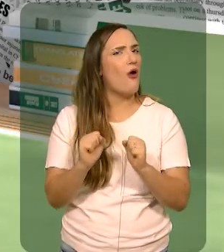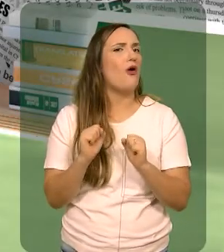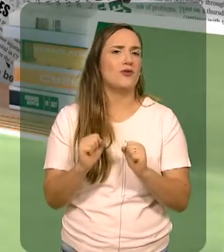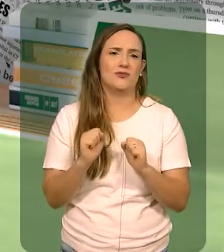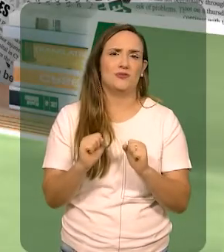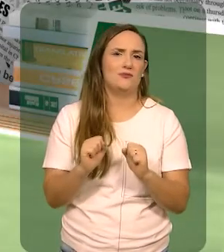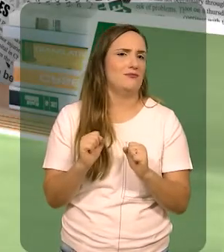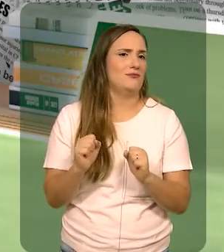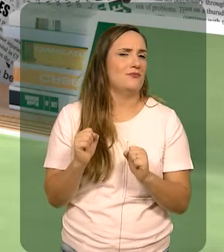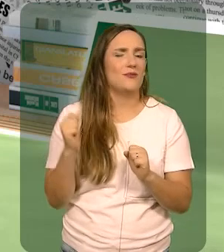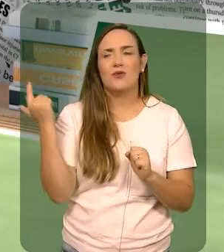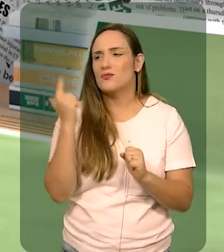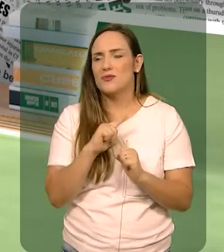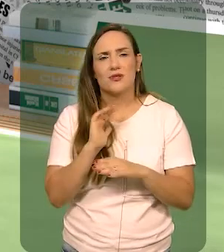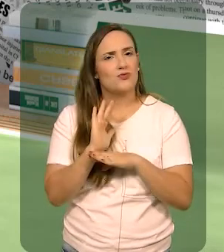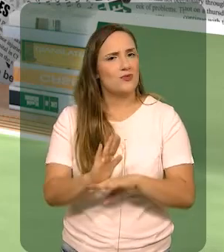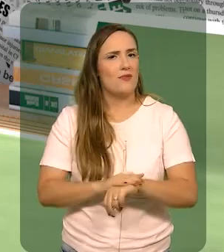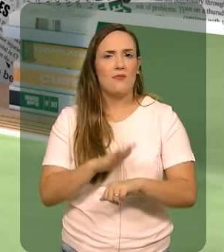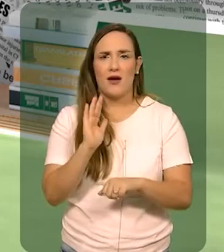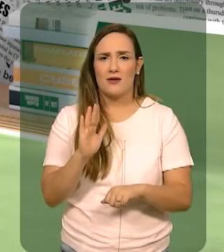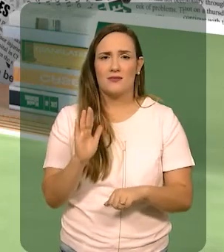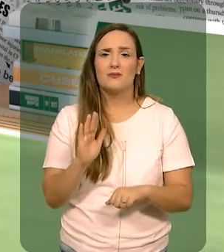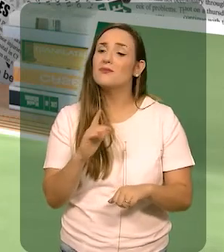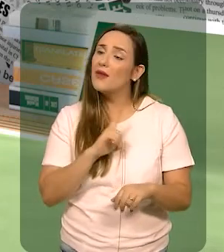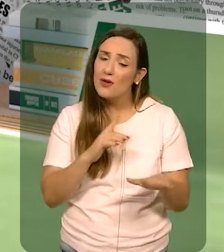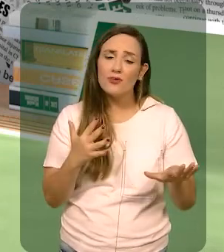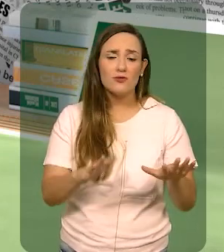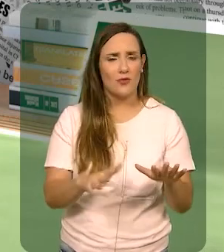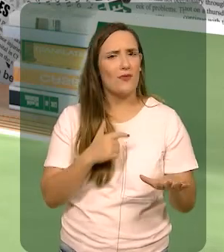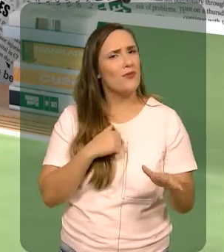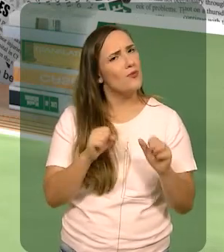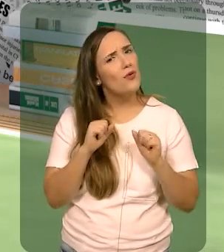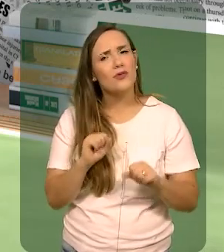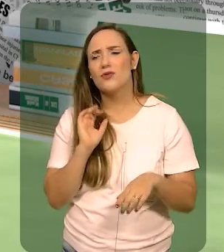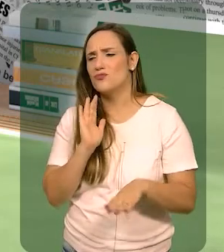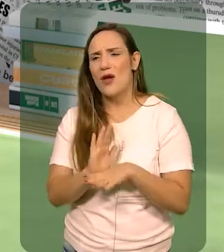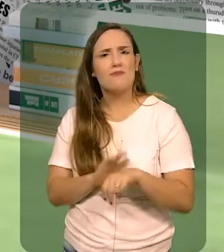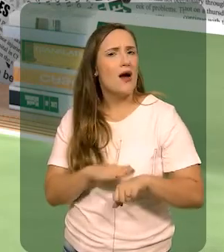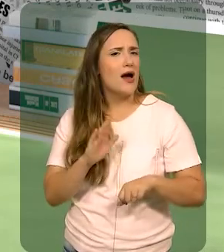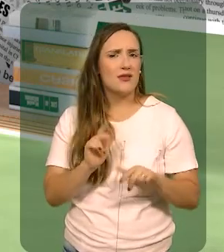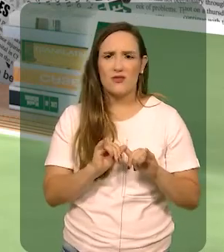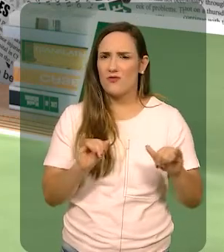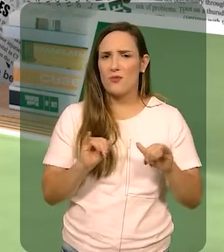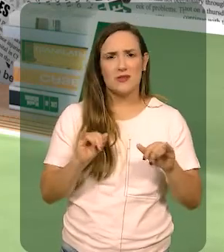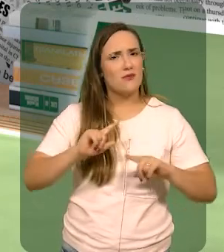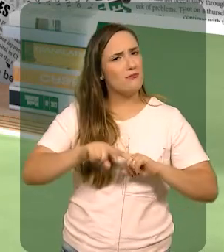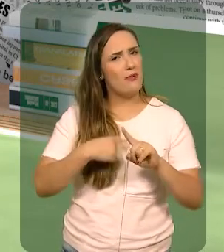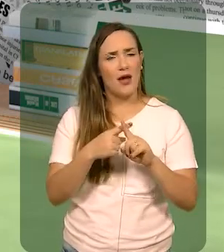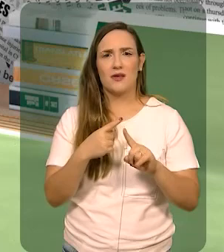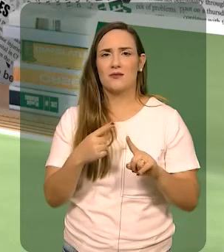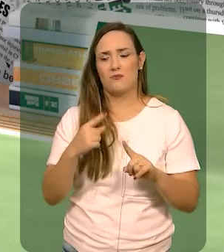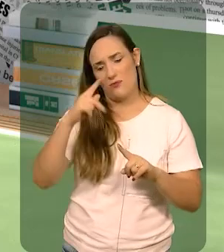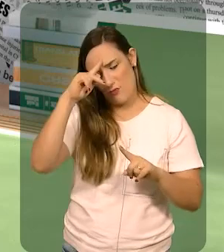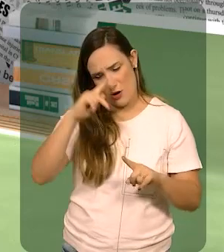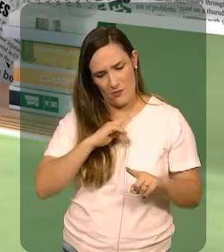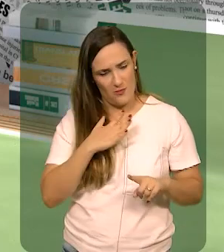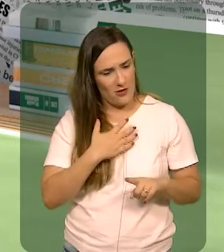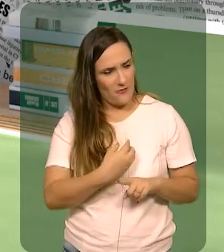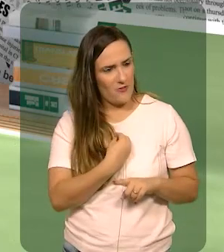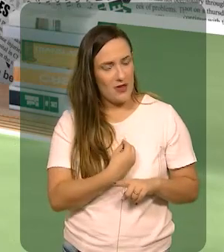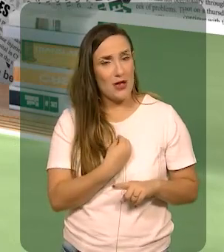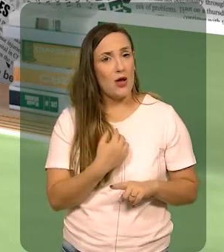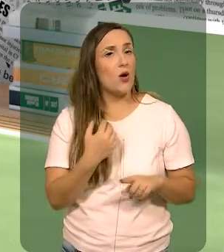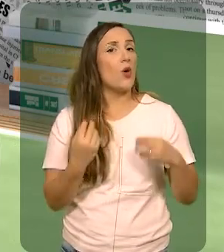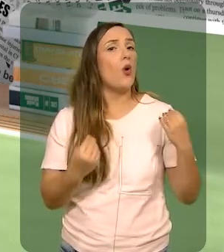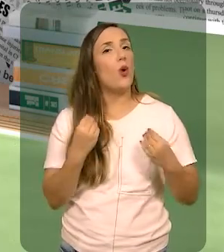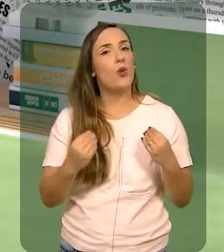No edital eu vi que ele tinha inclusão, que eu poderia também contribuir de alguma forma, passar algumas informações a respeito da